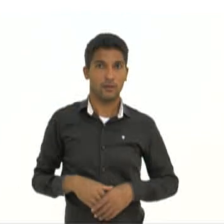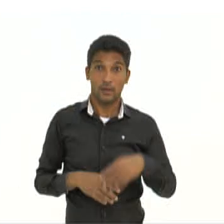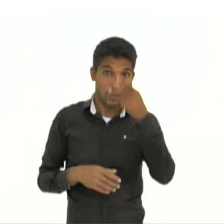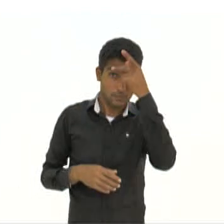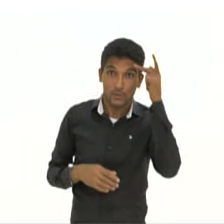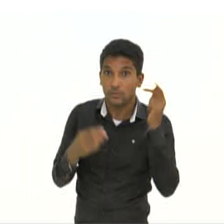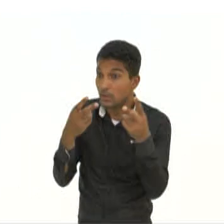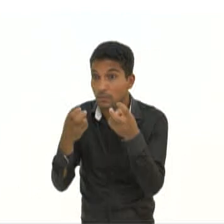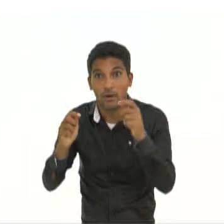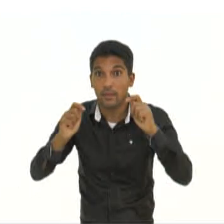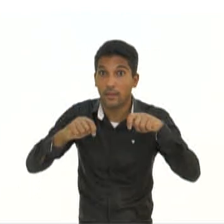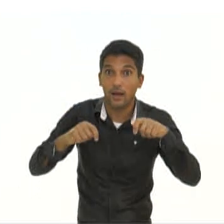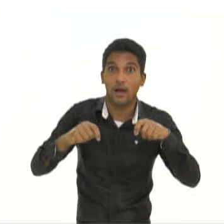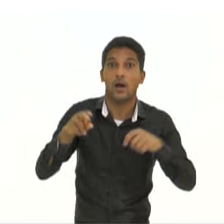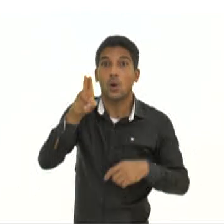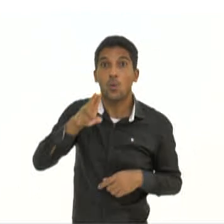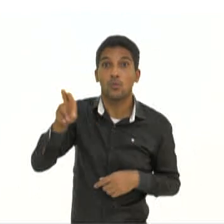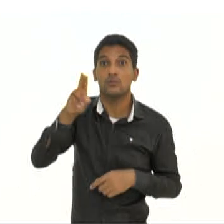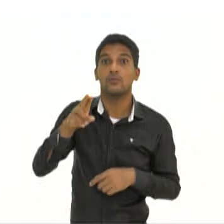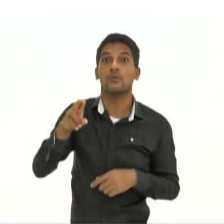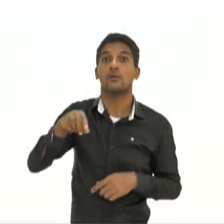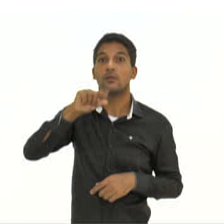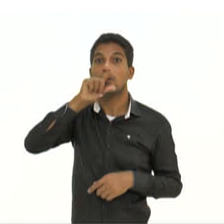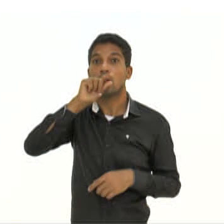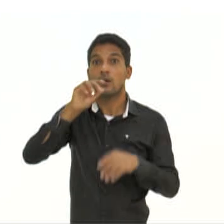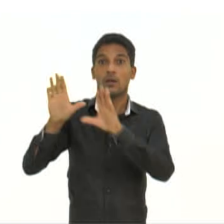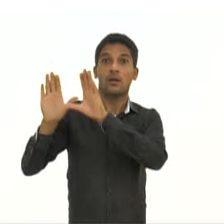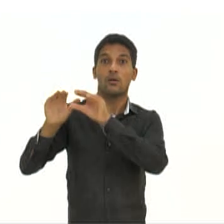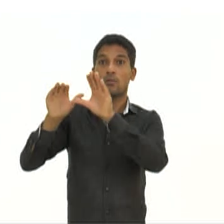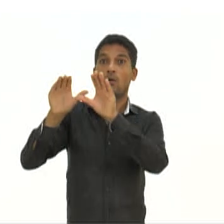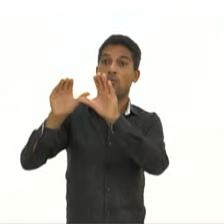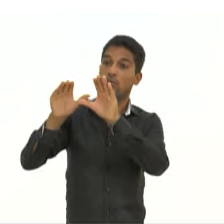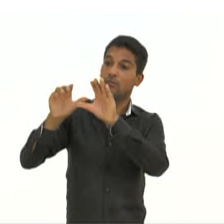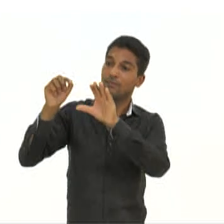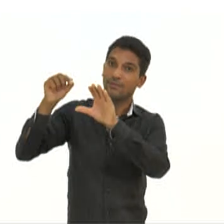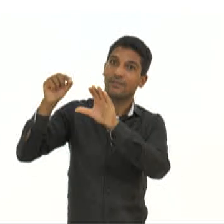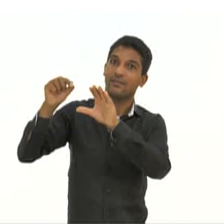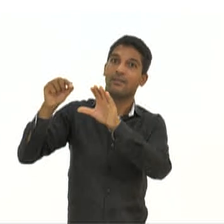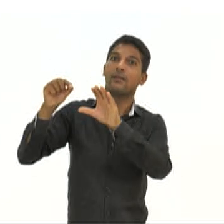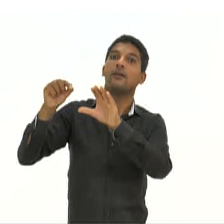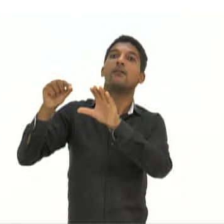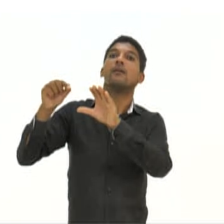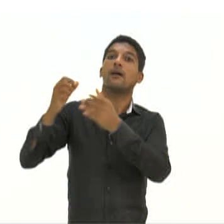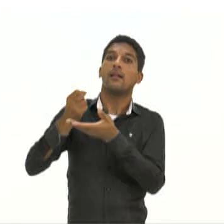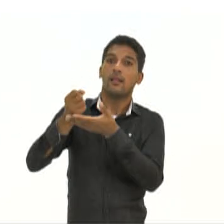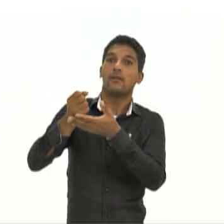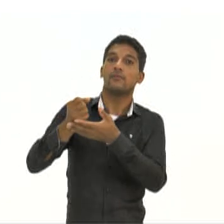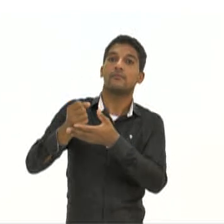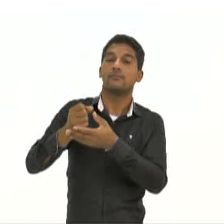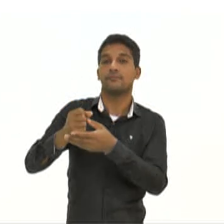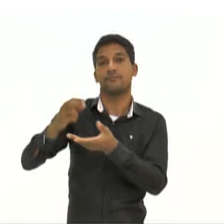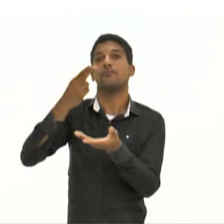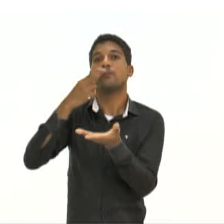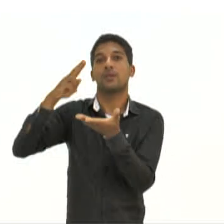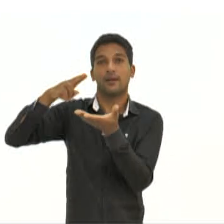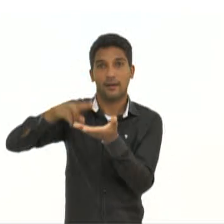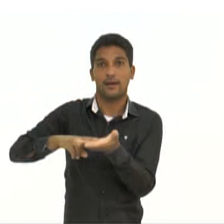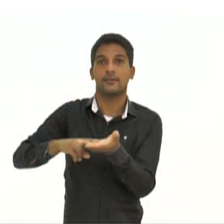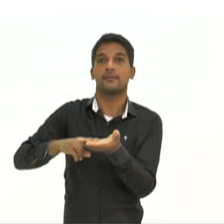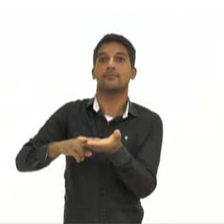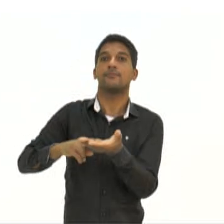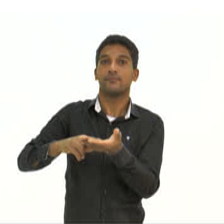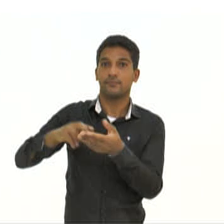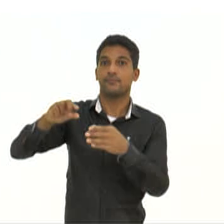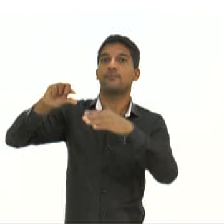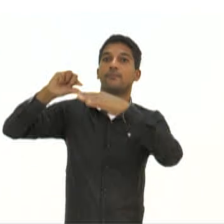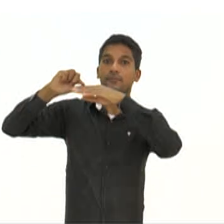essa destreza poderia ser utilizada para levar cartas e pequenos objetos de um local para o outro, gastando poucas horas para